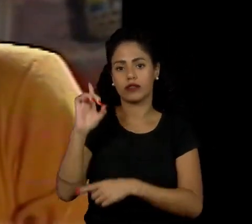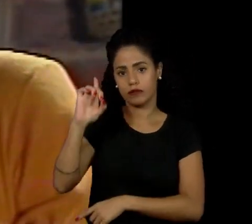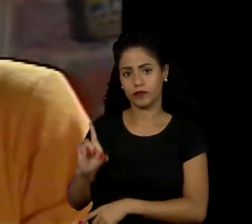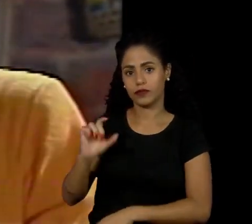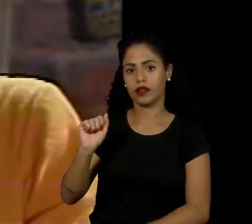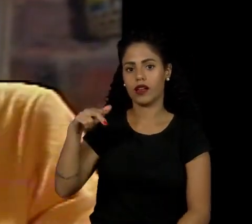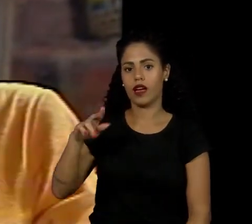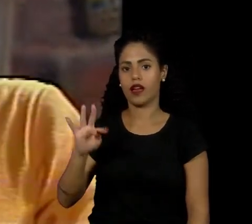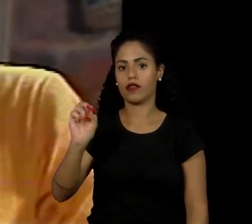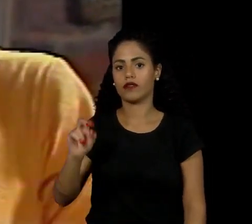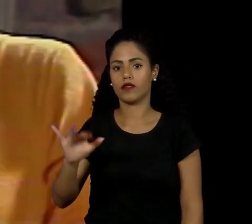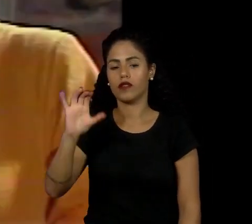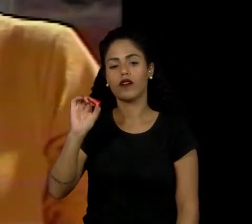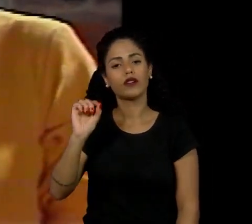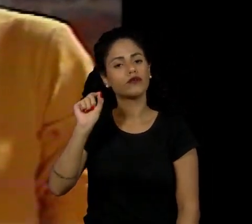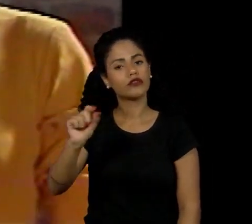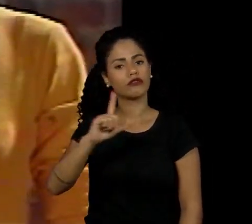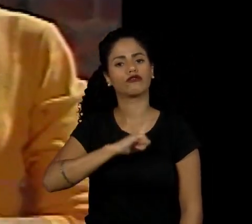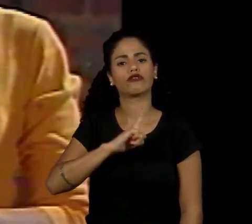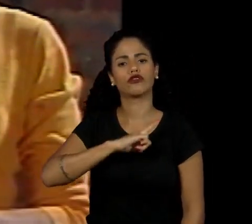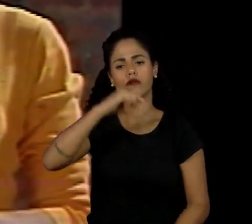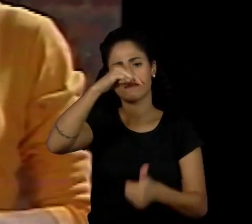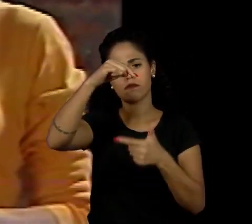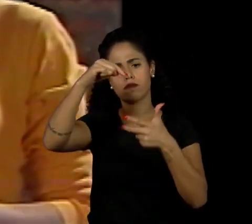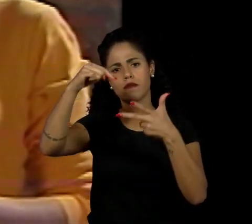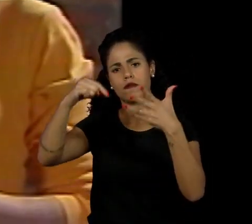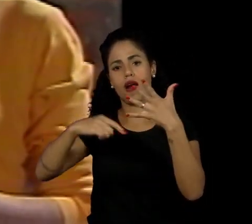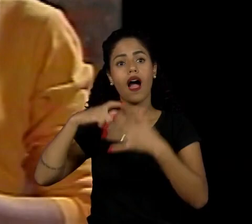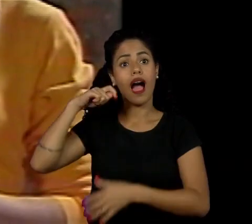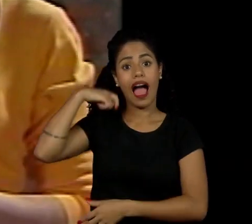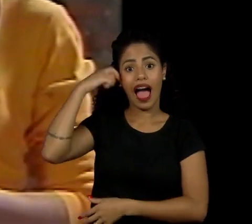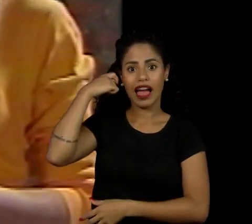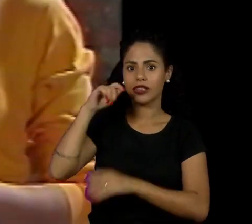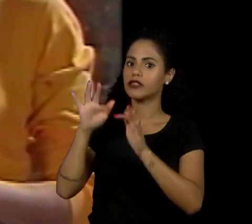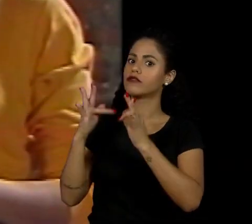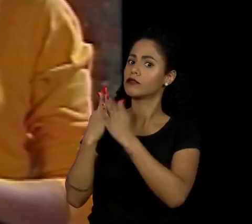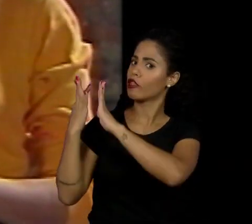Antônia Bujanra, estavam todas as atrizes da família.